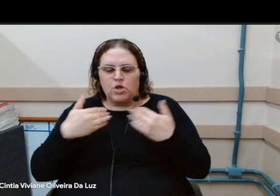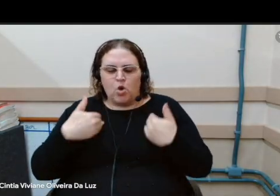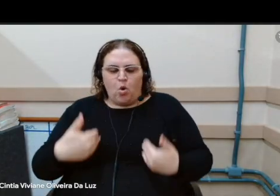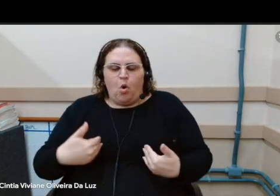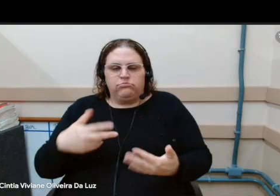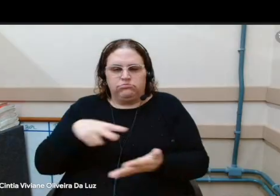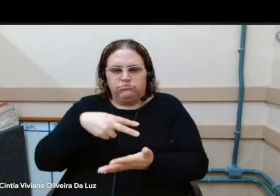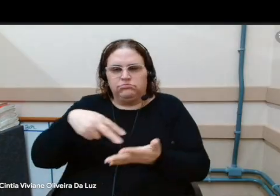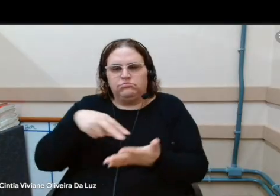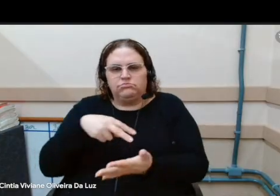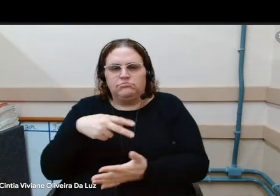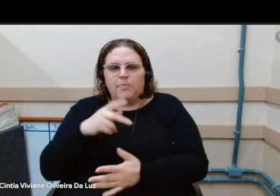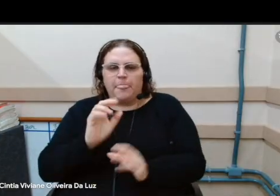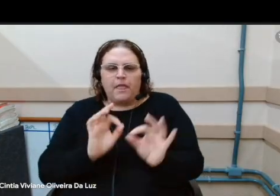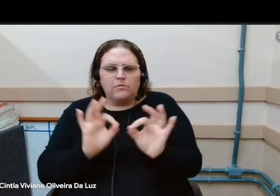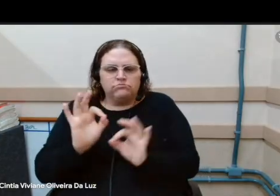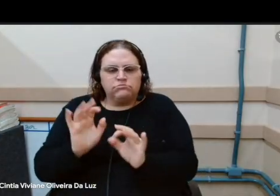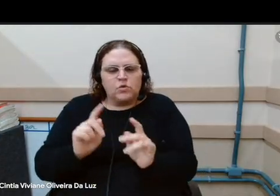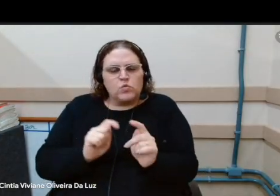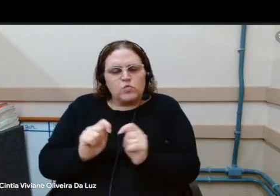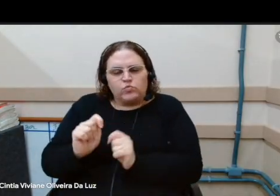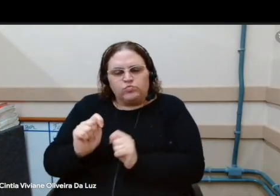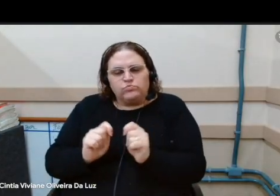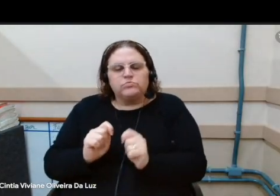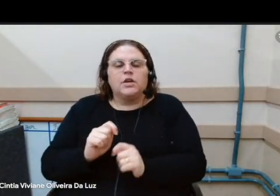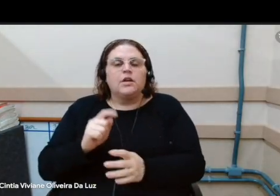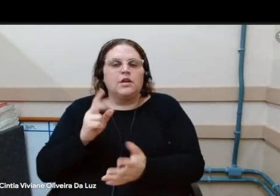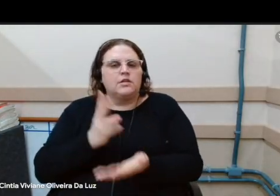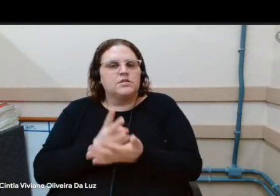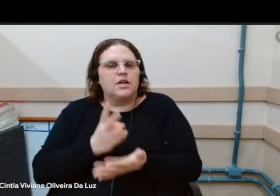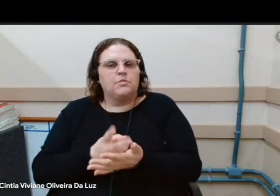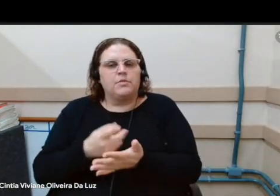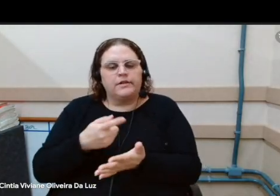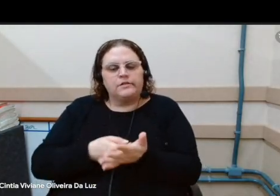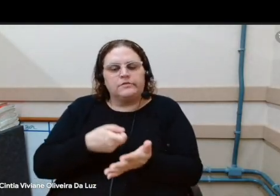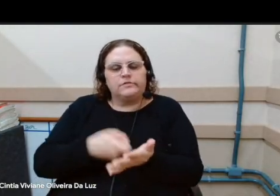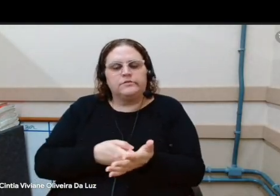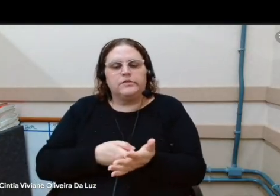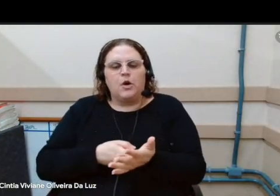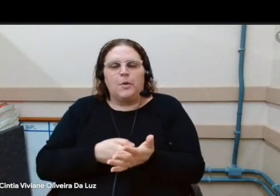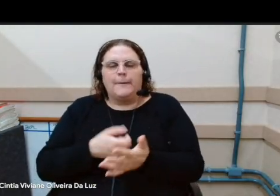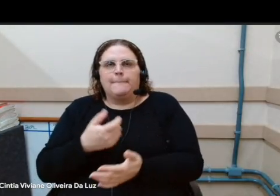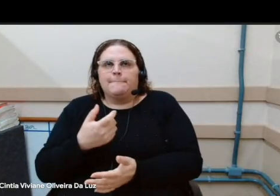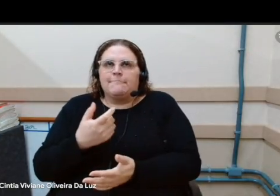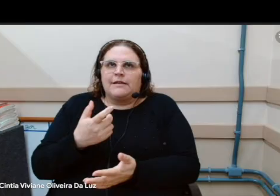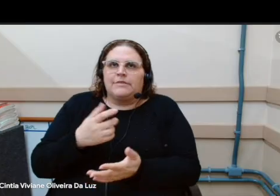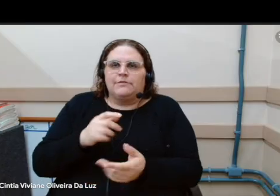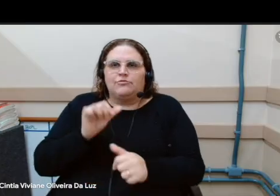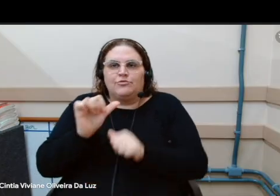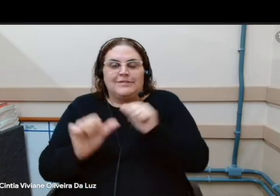governamento que eu falo e sempre uma atenção de desgovernou porque para toda tentativa eh de